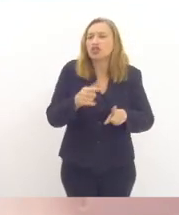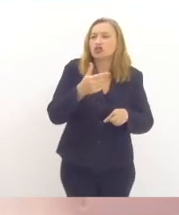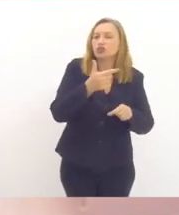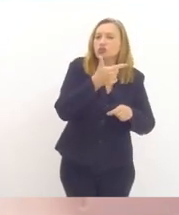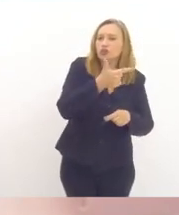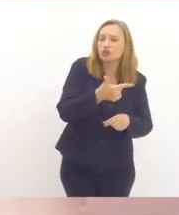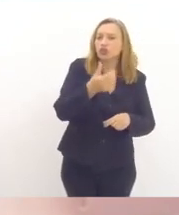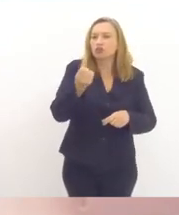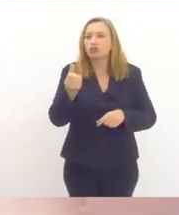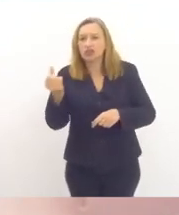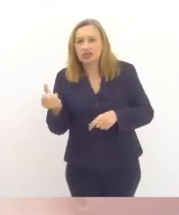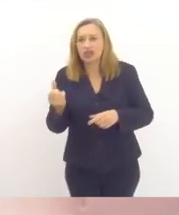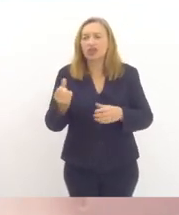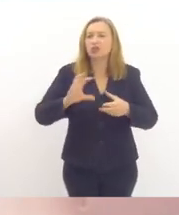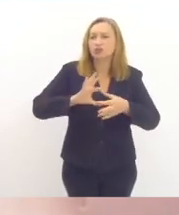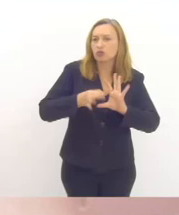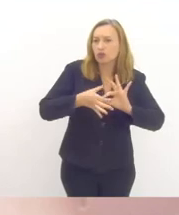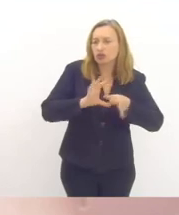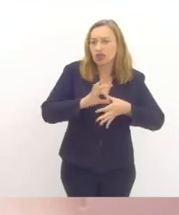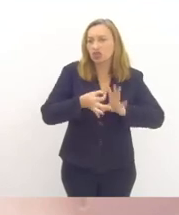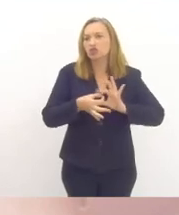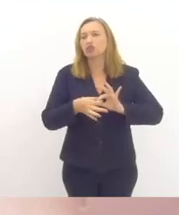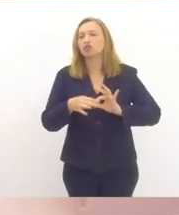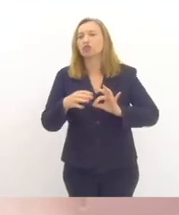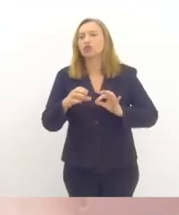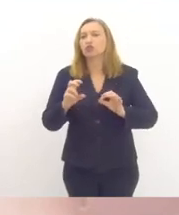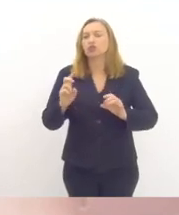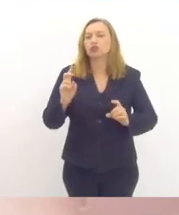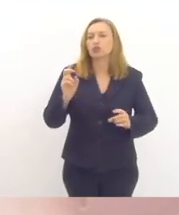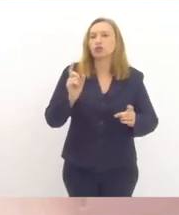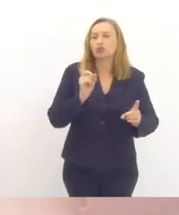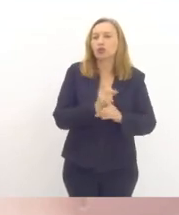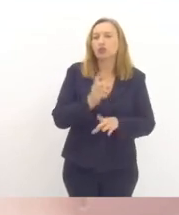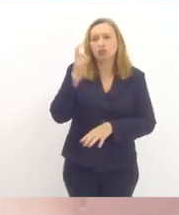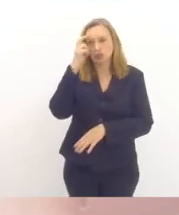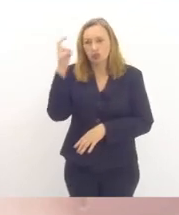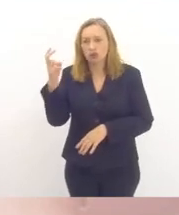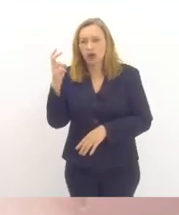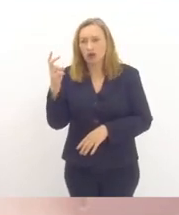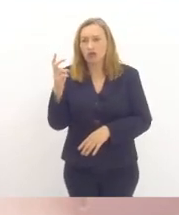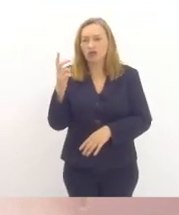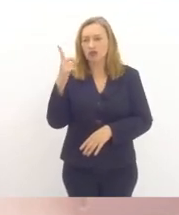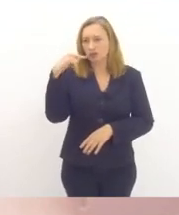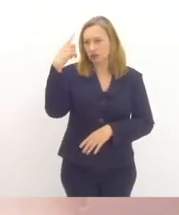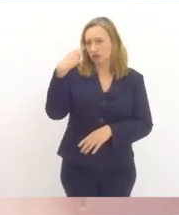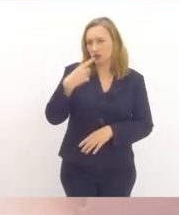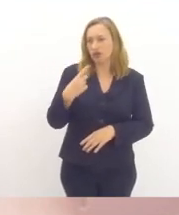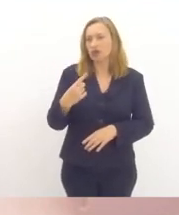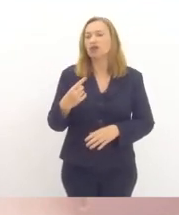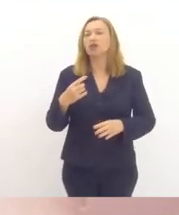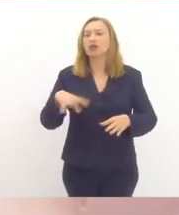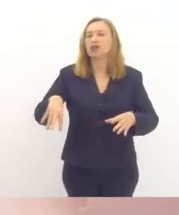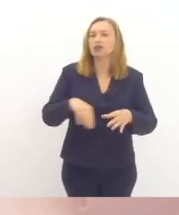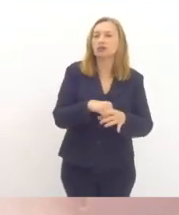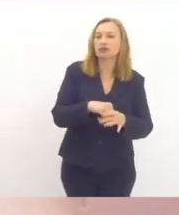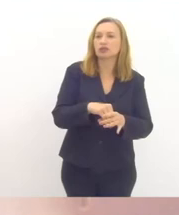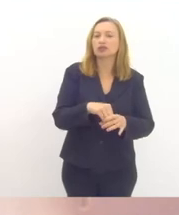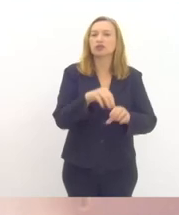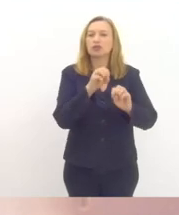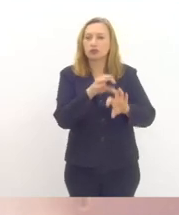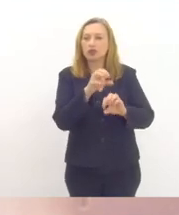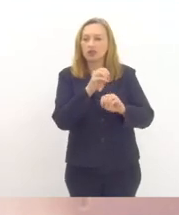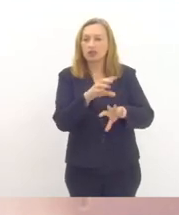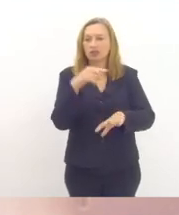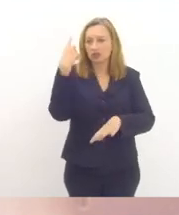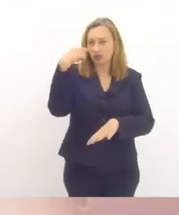2006, no contexto de um encontro cultural que Niterói fez com a Espanha, nós implantamos o ensino de espanhol na Rede Municipal de Educação, né, de